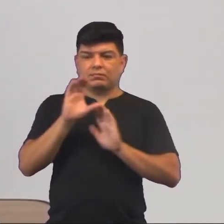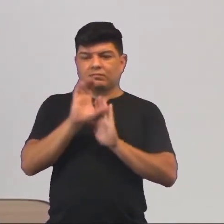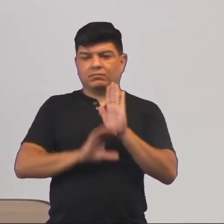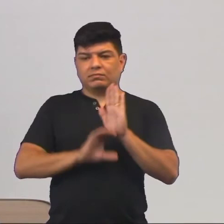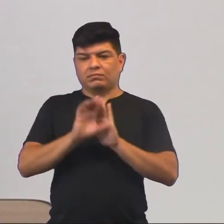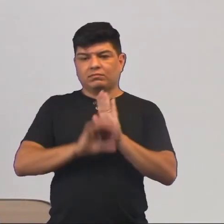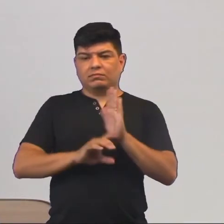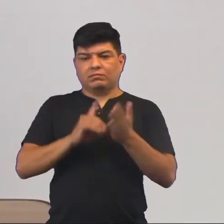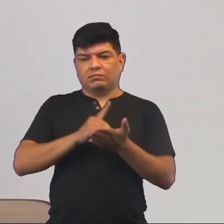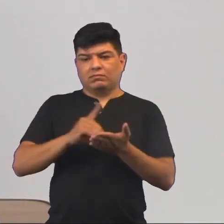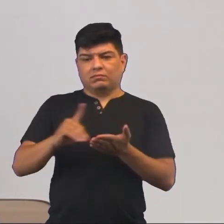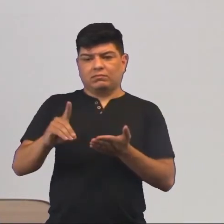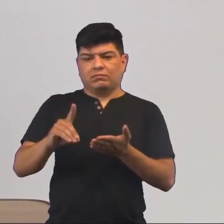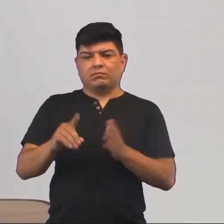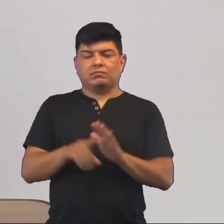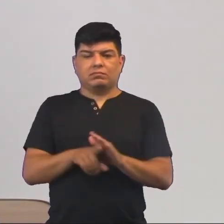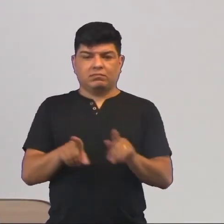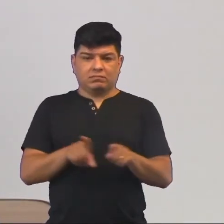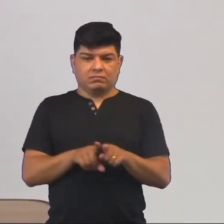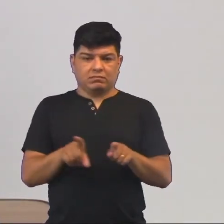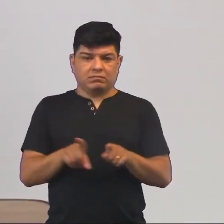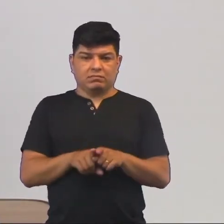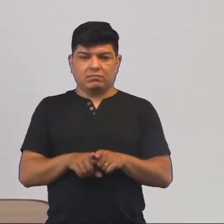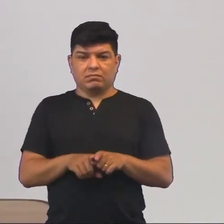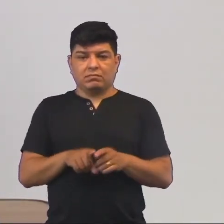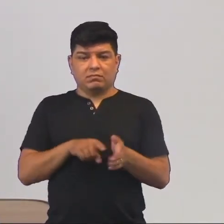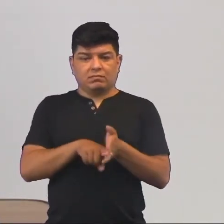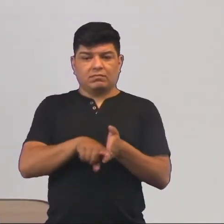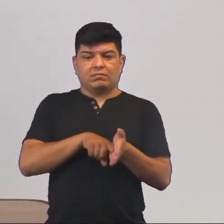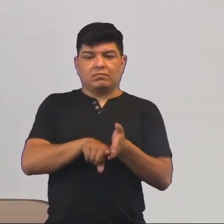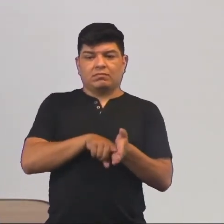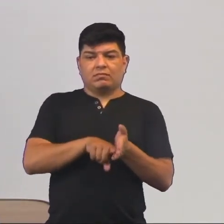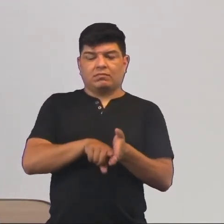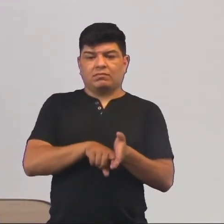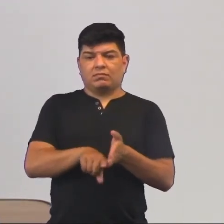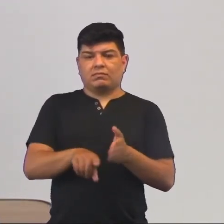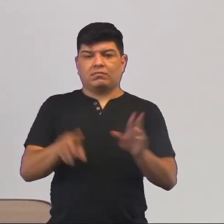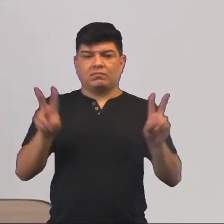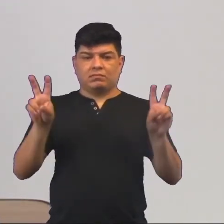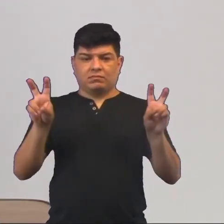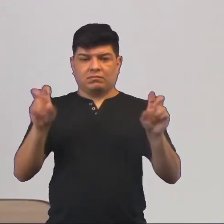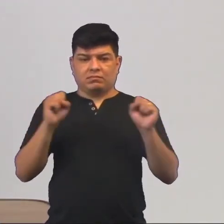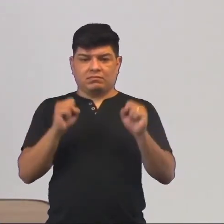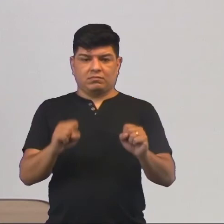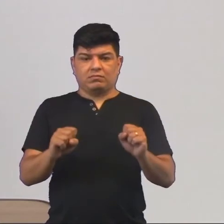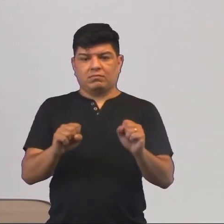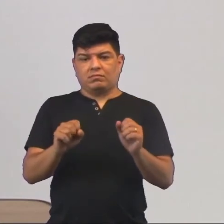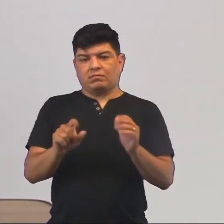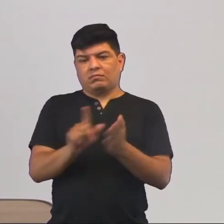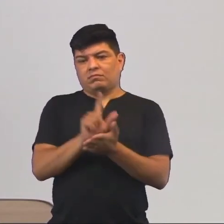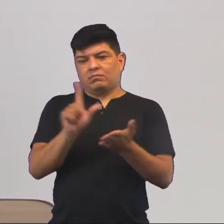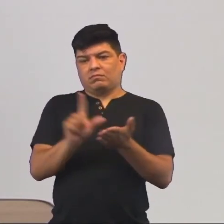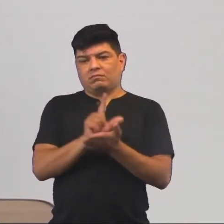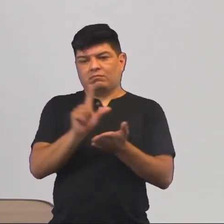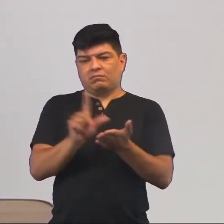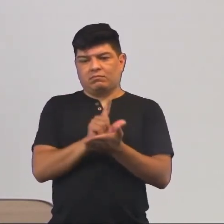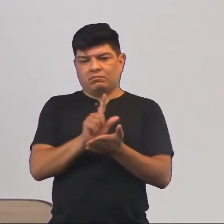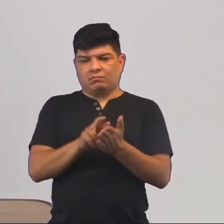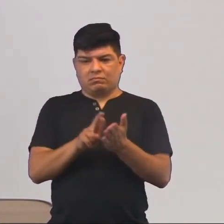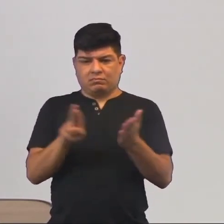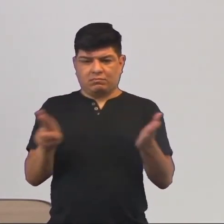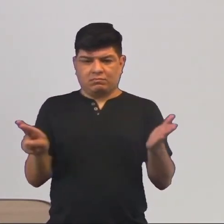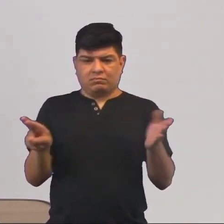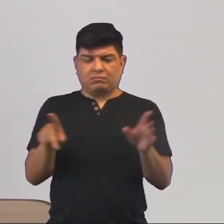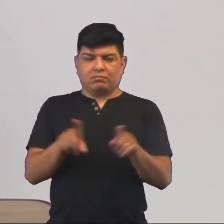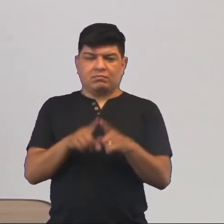conceito lá no dicionário, né, o verbete, você vai pegar, pesquisar a respeito daquele assunto. Pode ser em livros e revistas. Lembrando que o